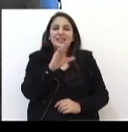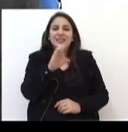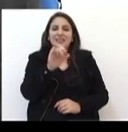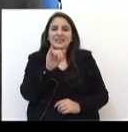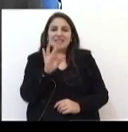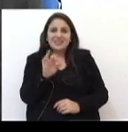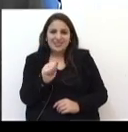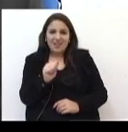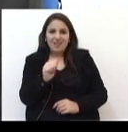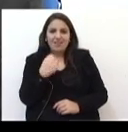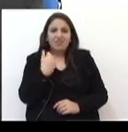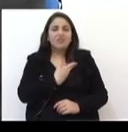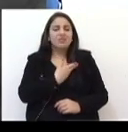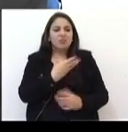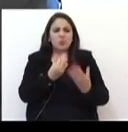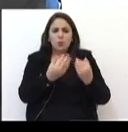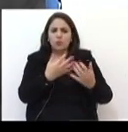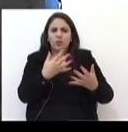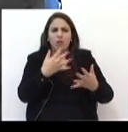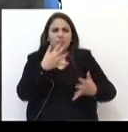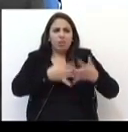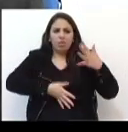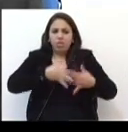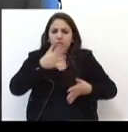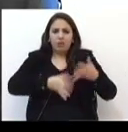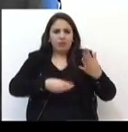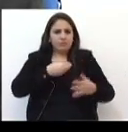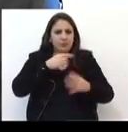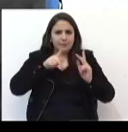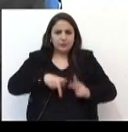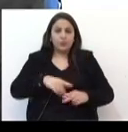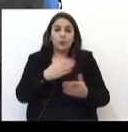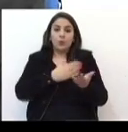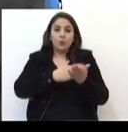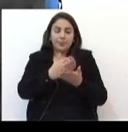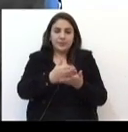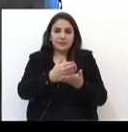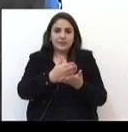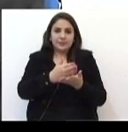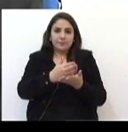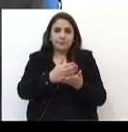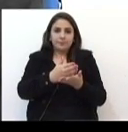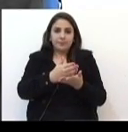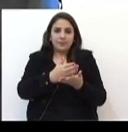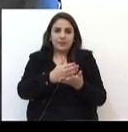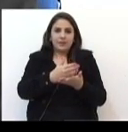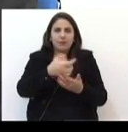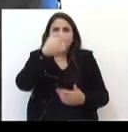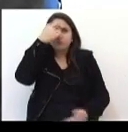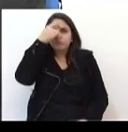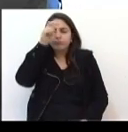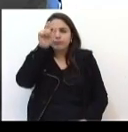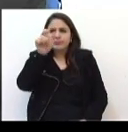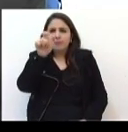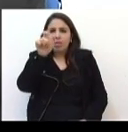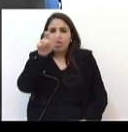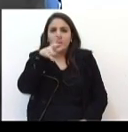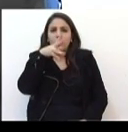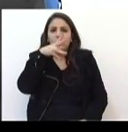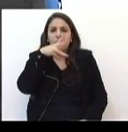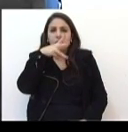diz, ela traz enormes prejuízos. Começando pelo nível de consciência da